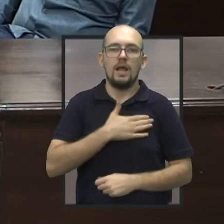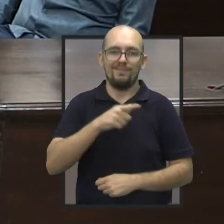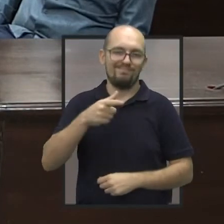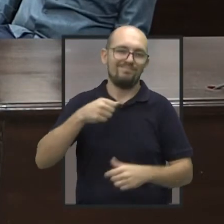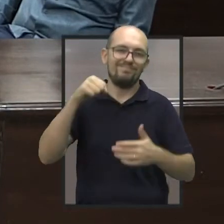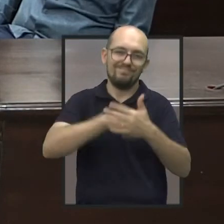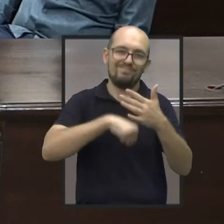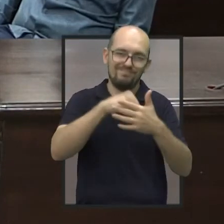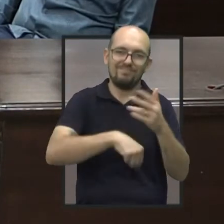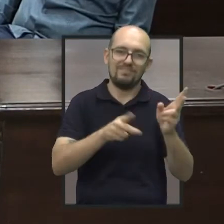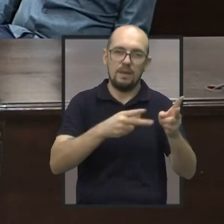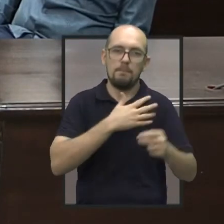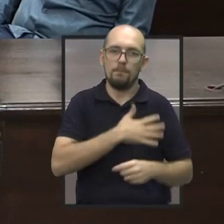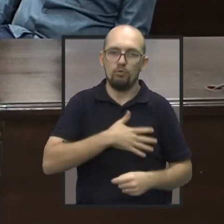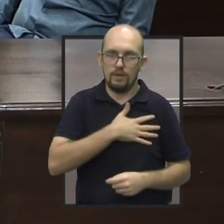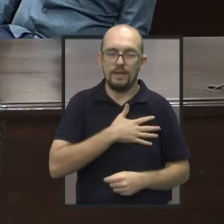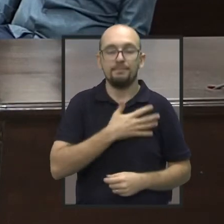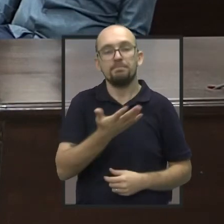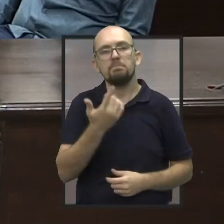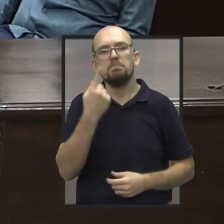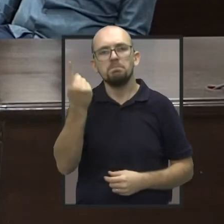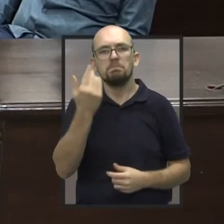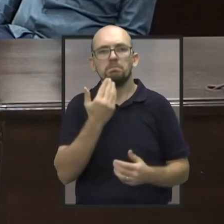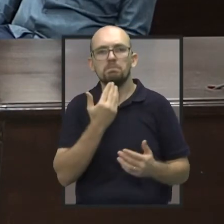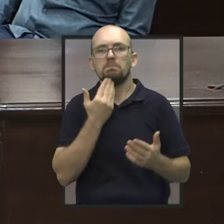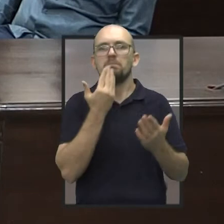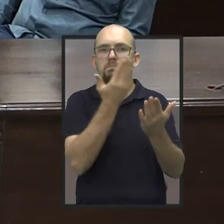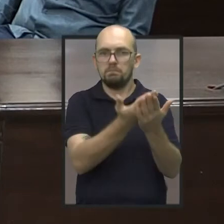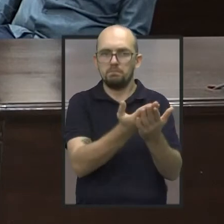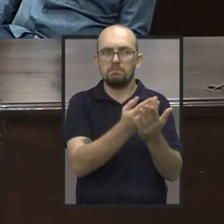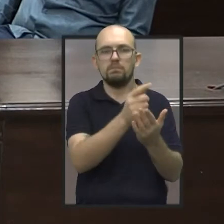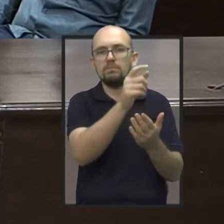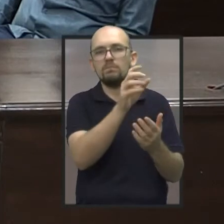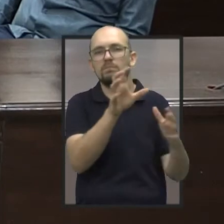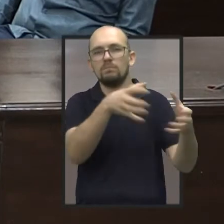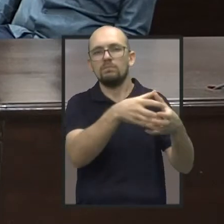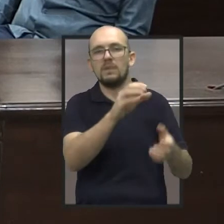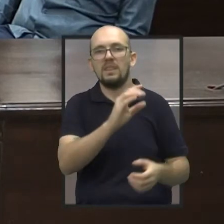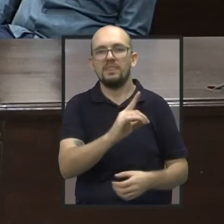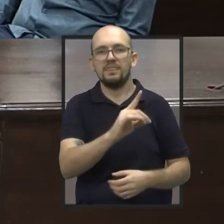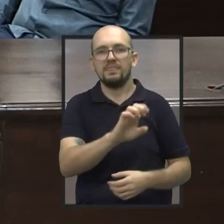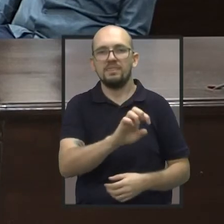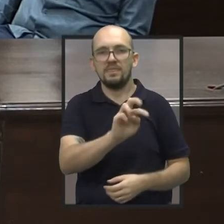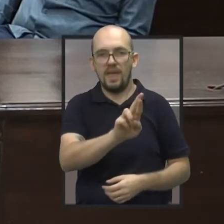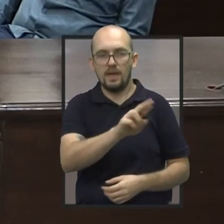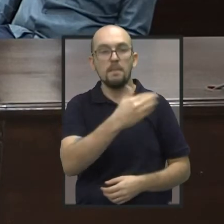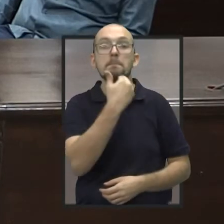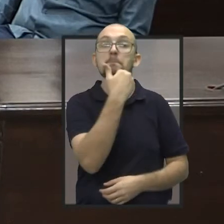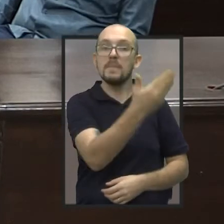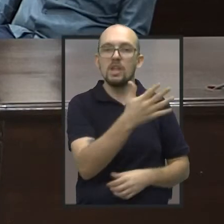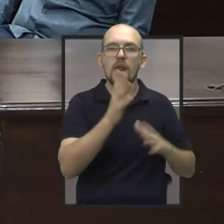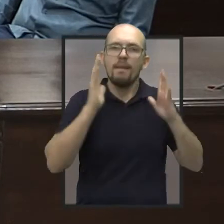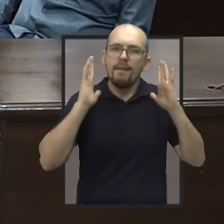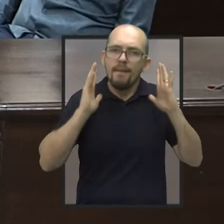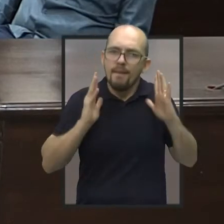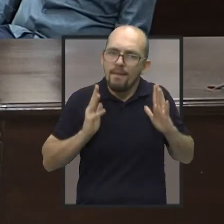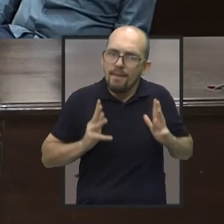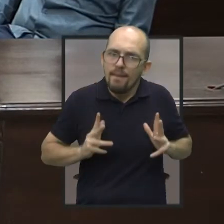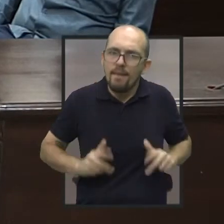bastante. O senhor fez um requerimento recentemente endereçado ao DER, solicitando a limpeza das canaletas